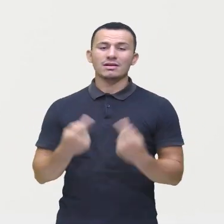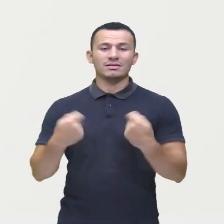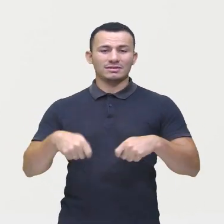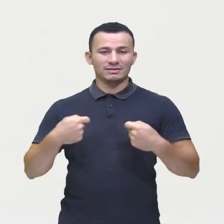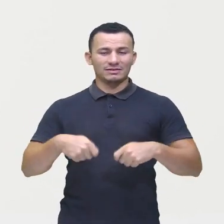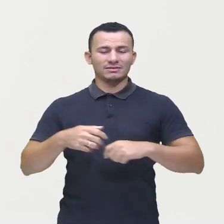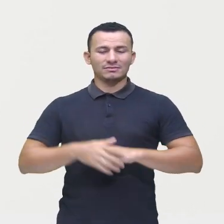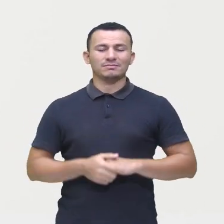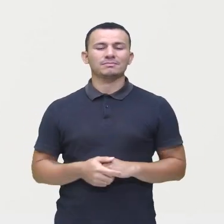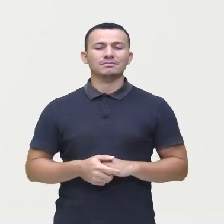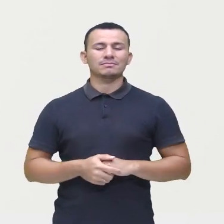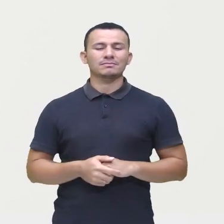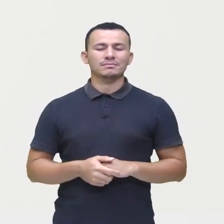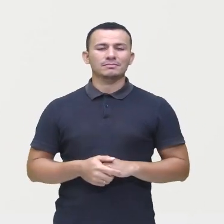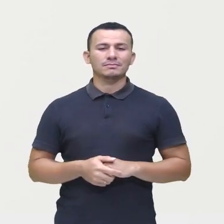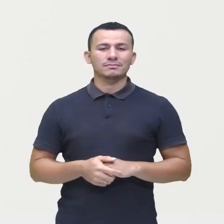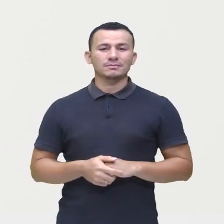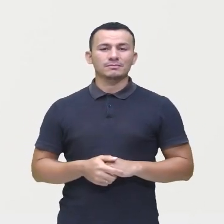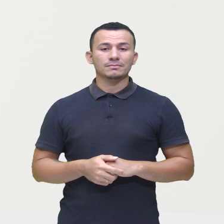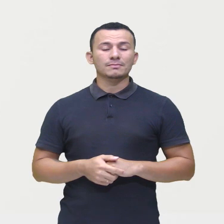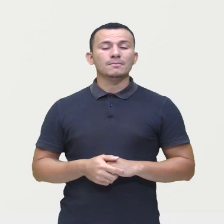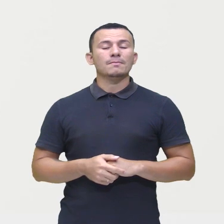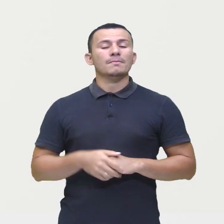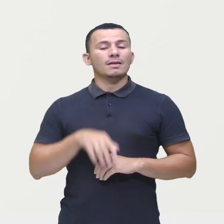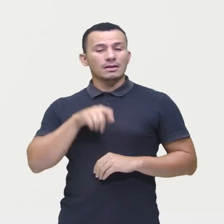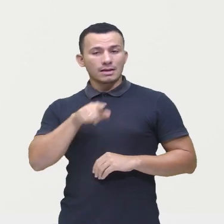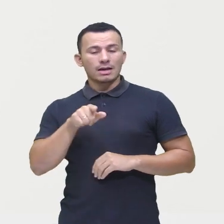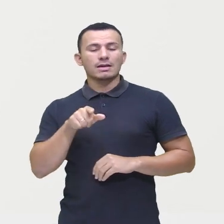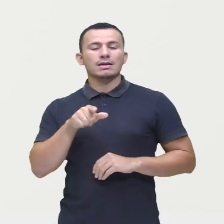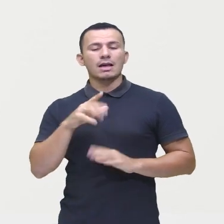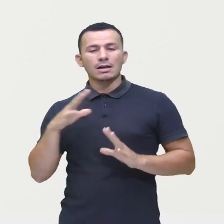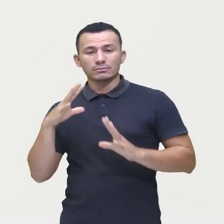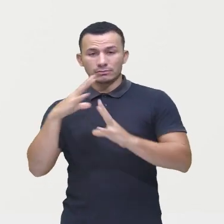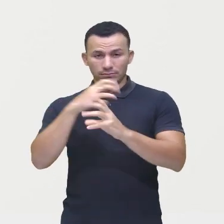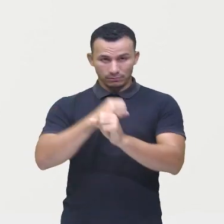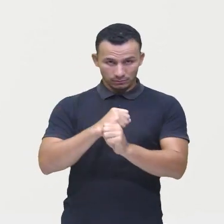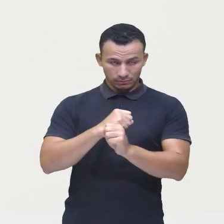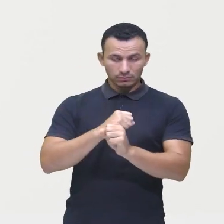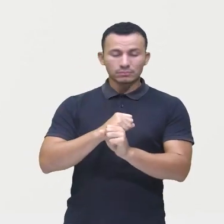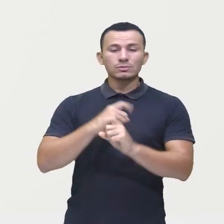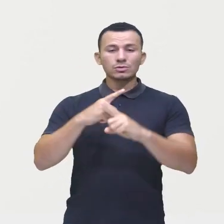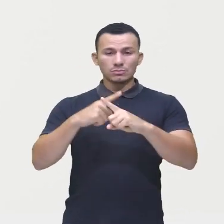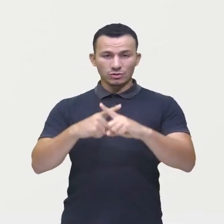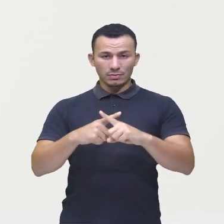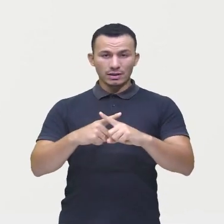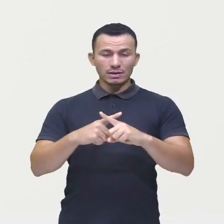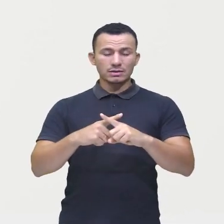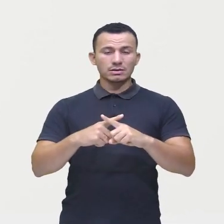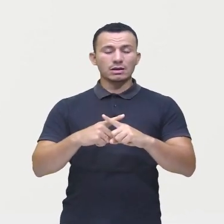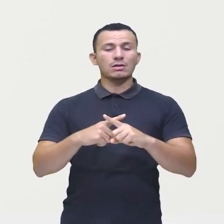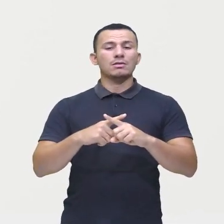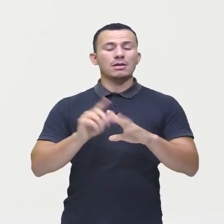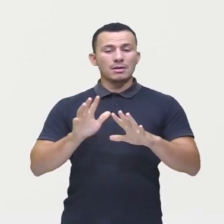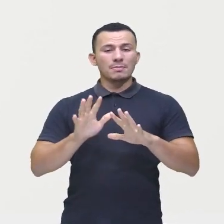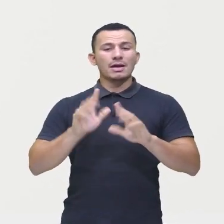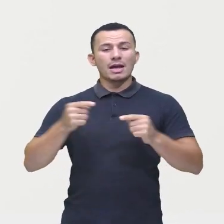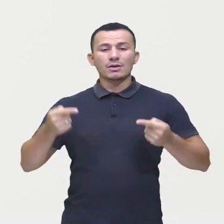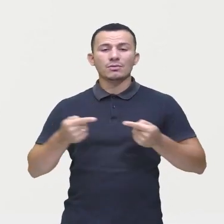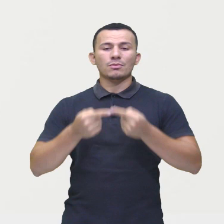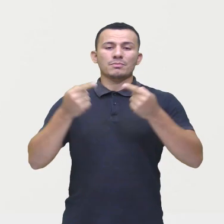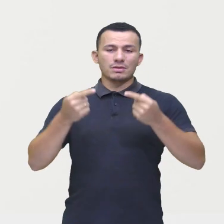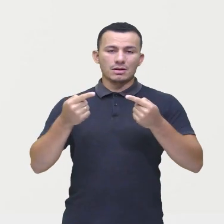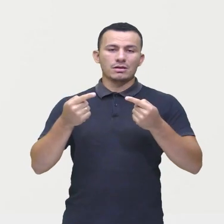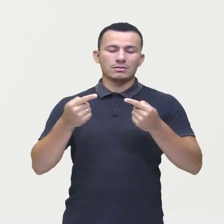certo? Isso aqui é um problema que envolve multiplicação com a ideia de